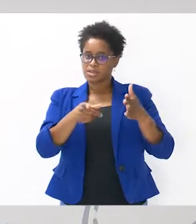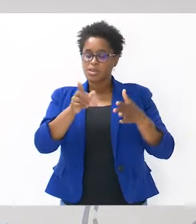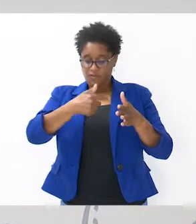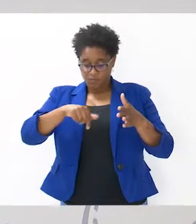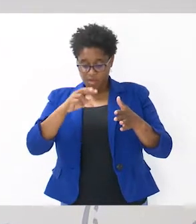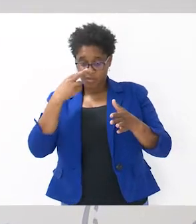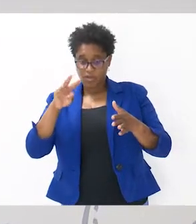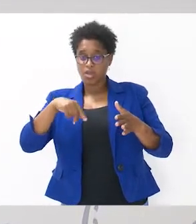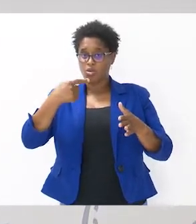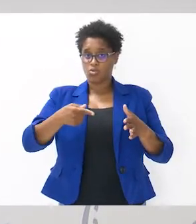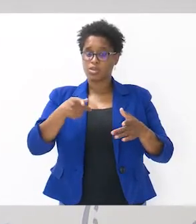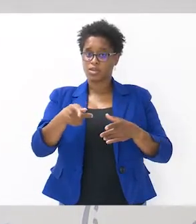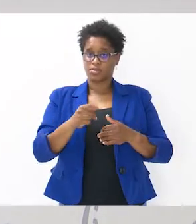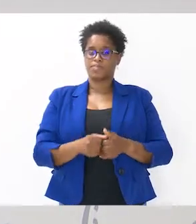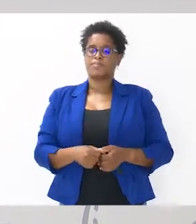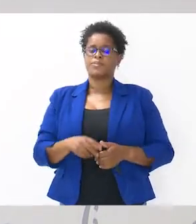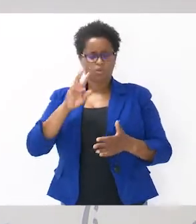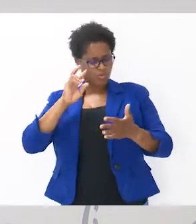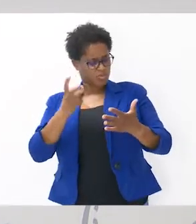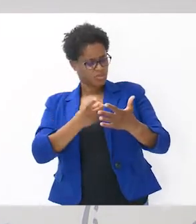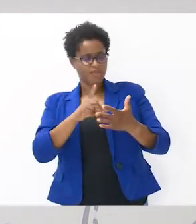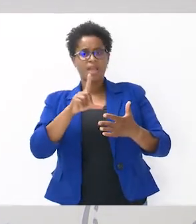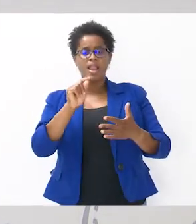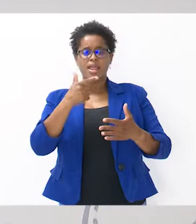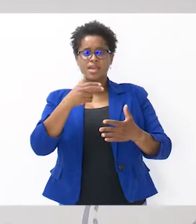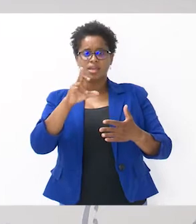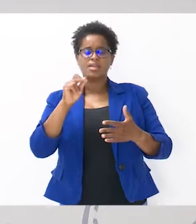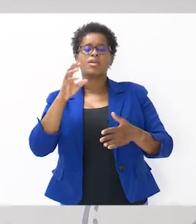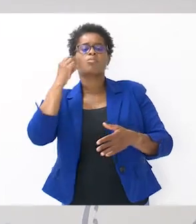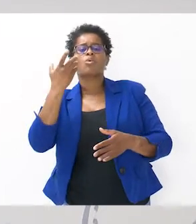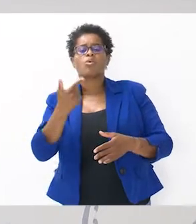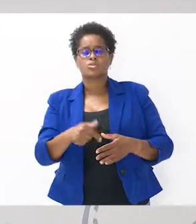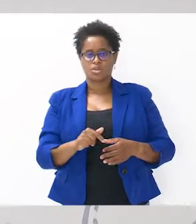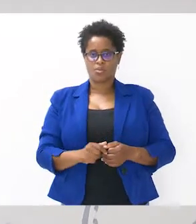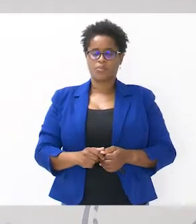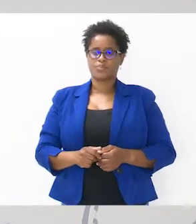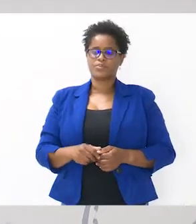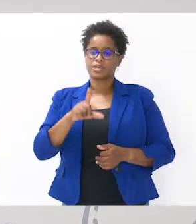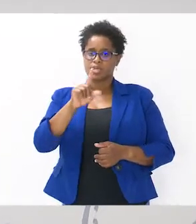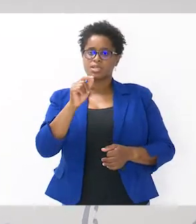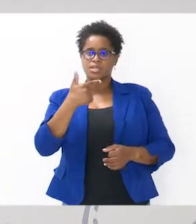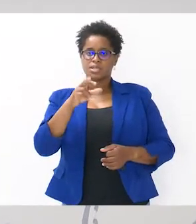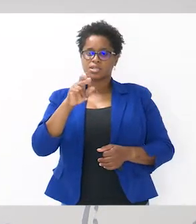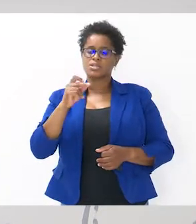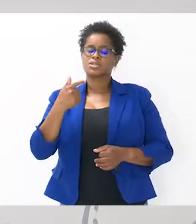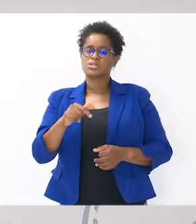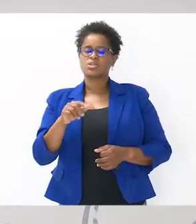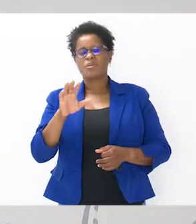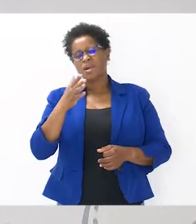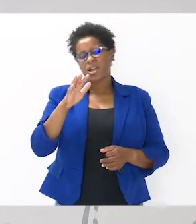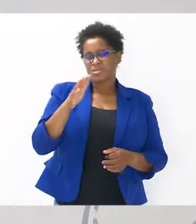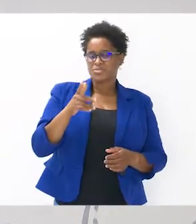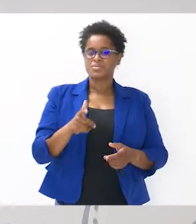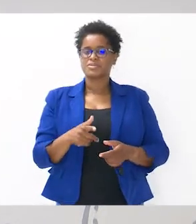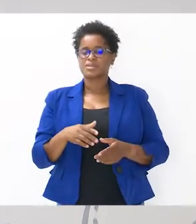ver outra aqui. Observem as letras. Como é que as letras estão? As letras estão